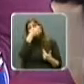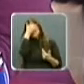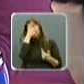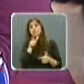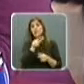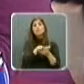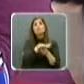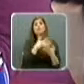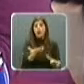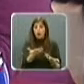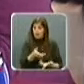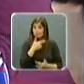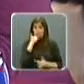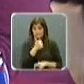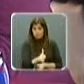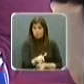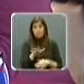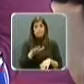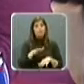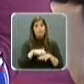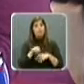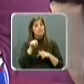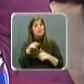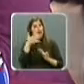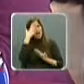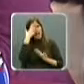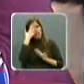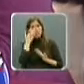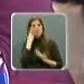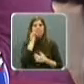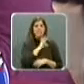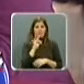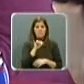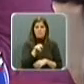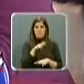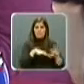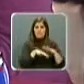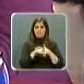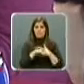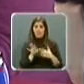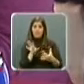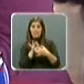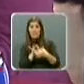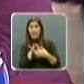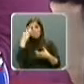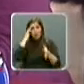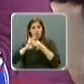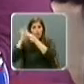que há aqui também, eventualmente, uma tentativa até mais vasta de, associada numa